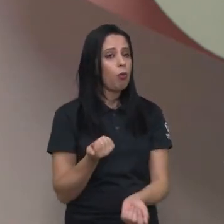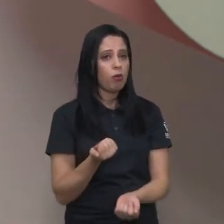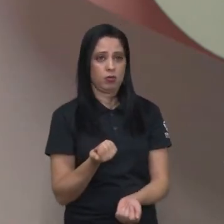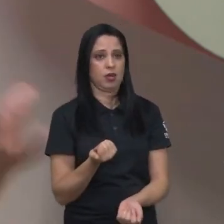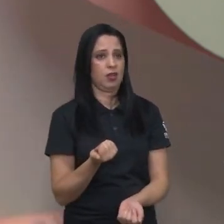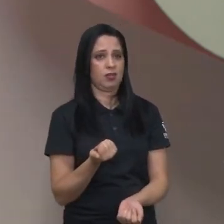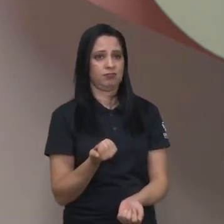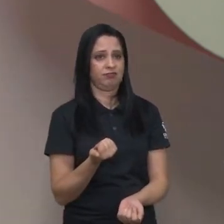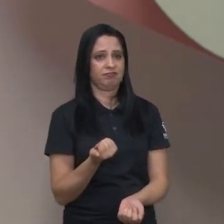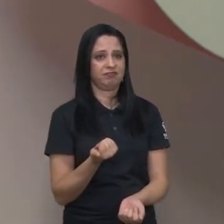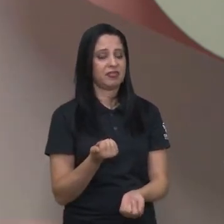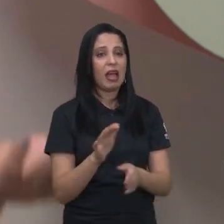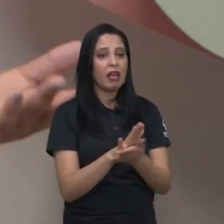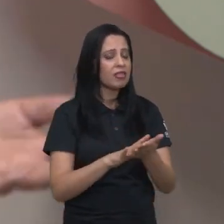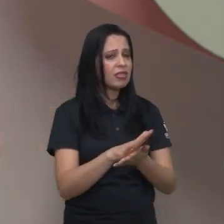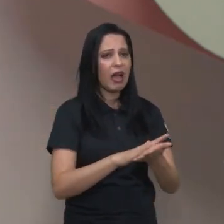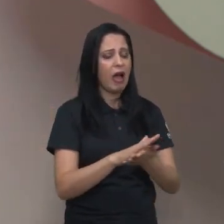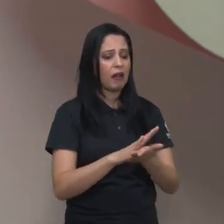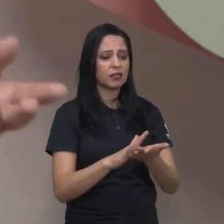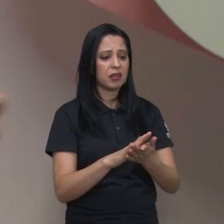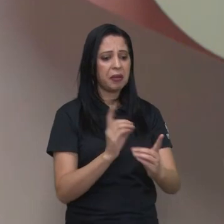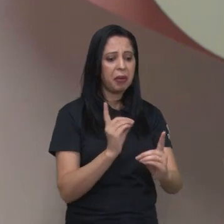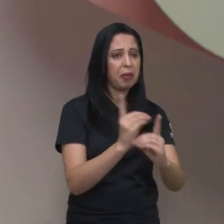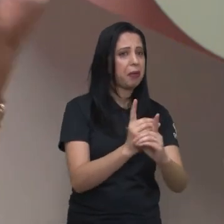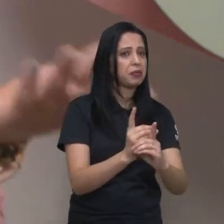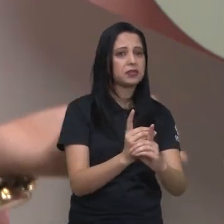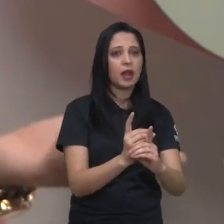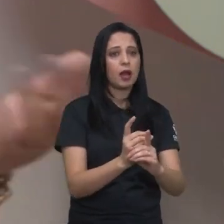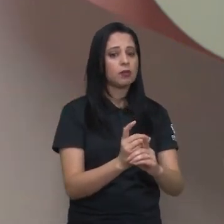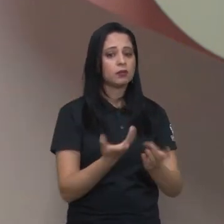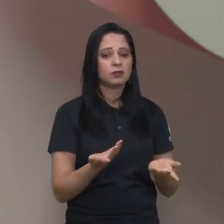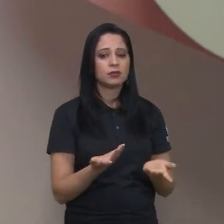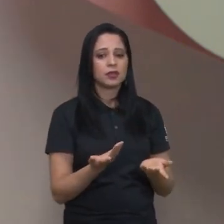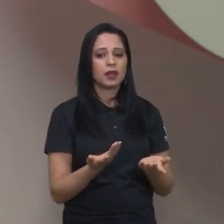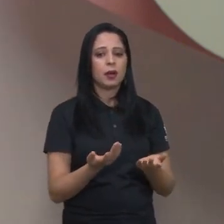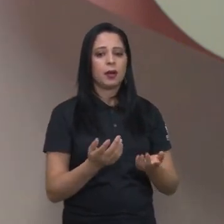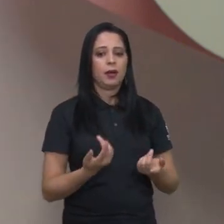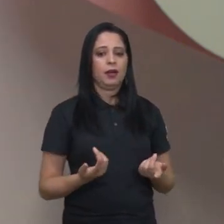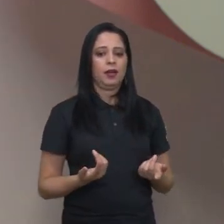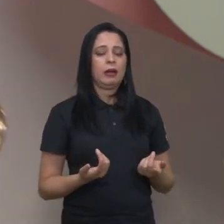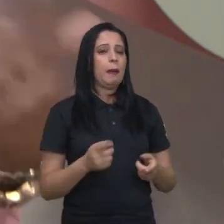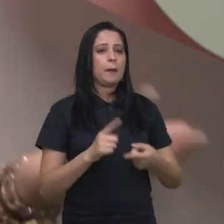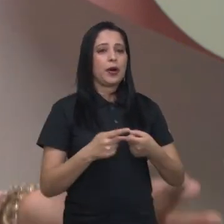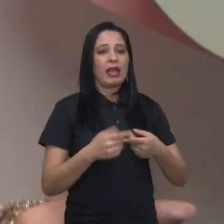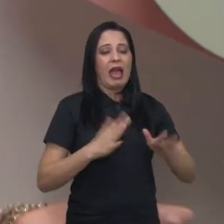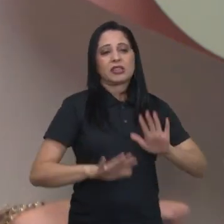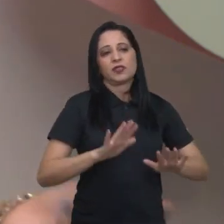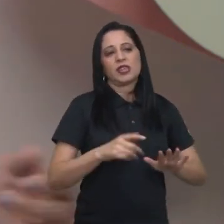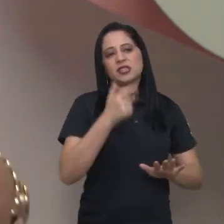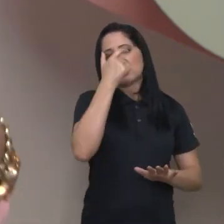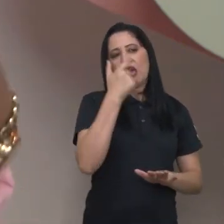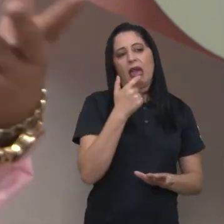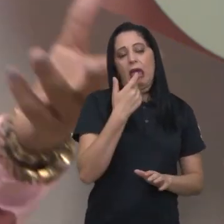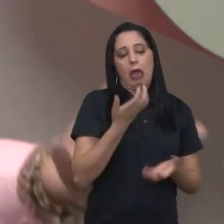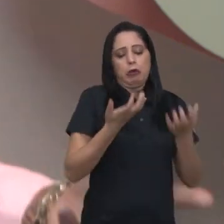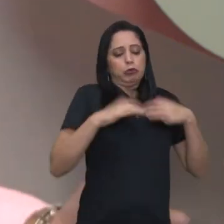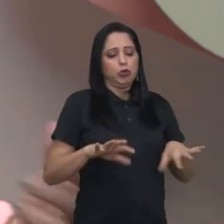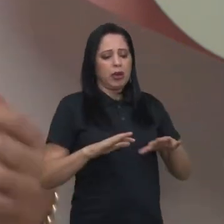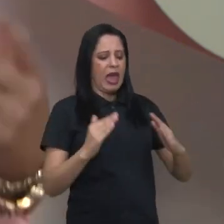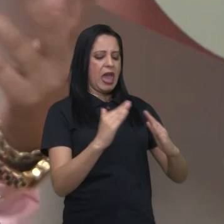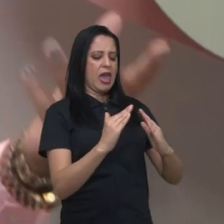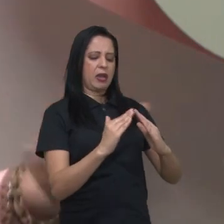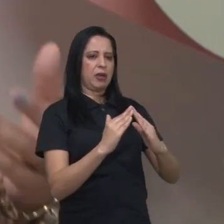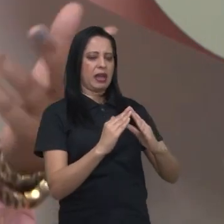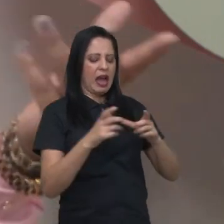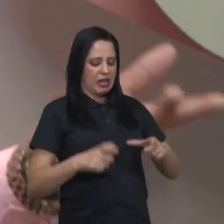feira a gente não consegue ter acesso a uma pã que de repente eu não quero comprar, eu não quero cultivar em casa, mas eu quero comprar